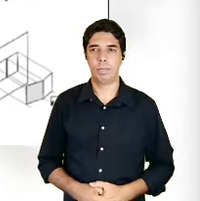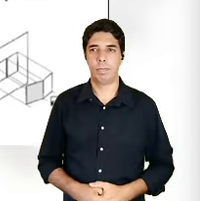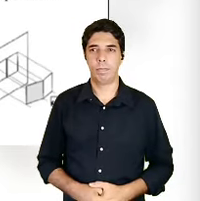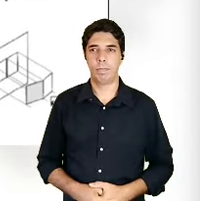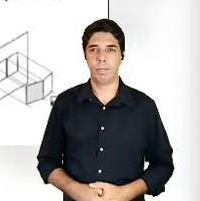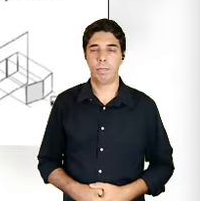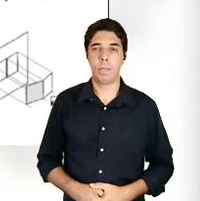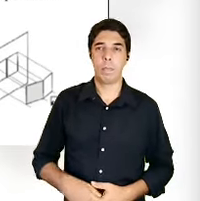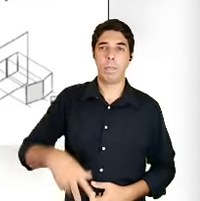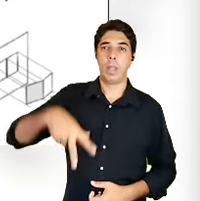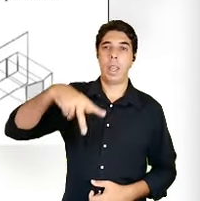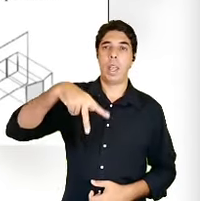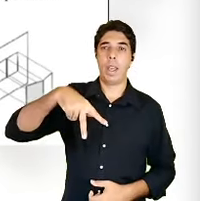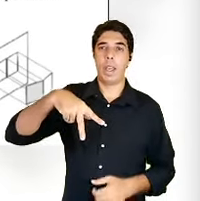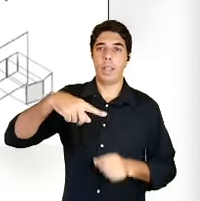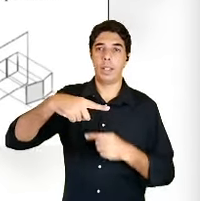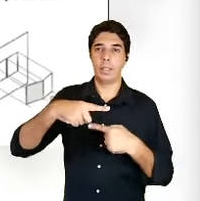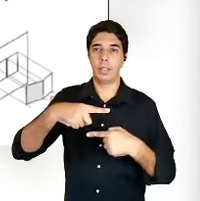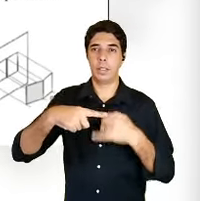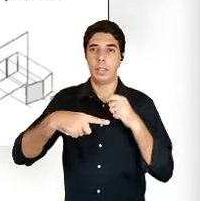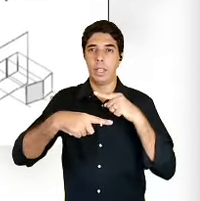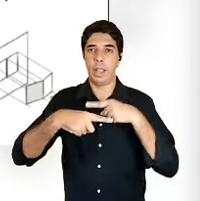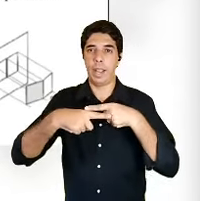As arestas resultantes de interseções